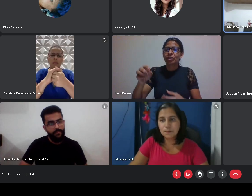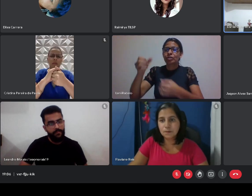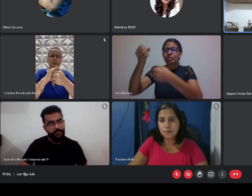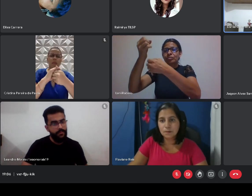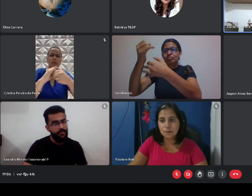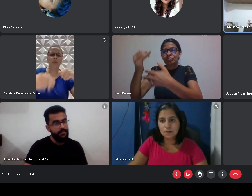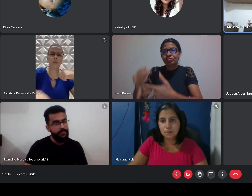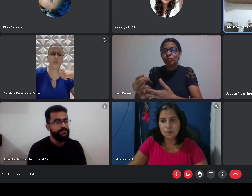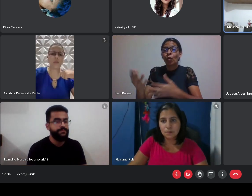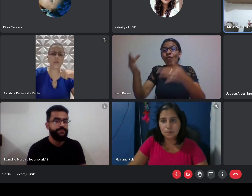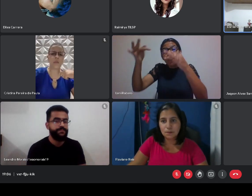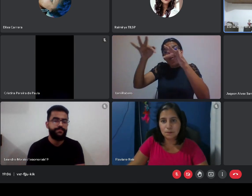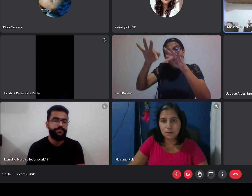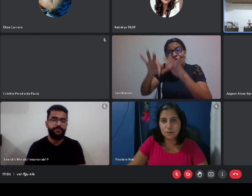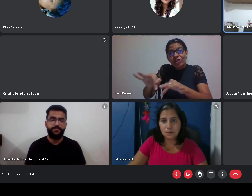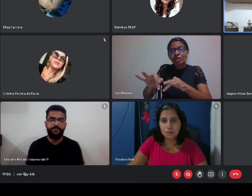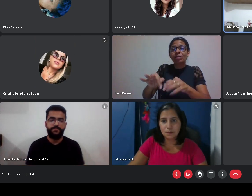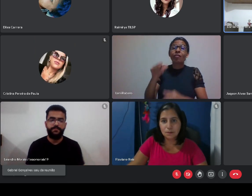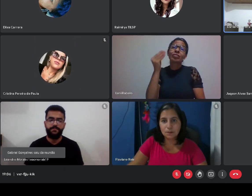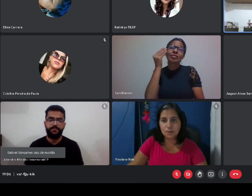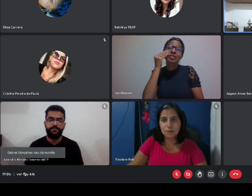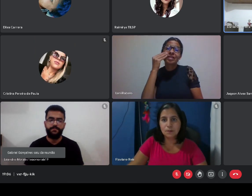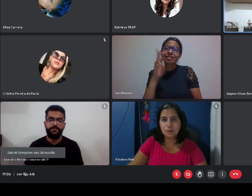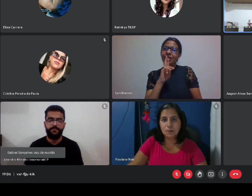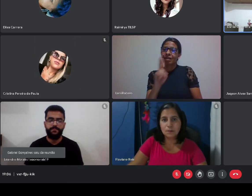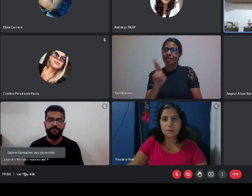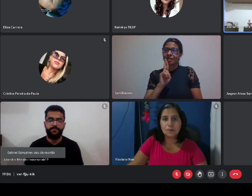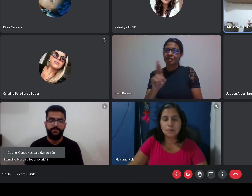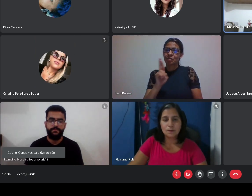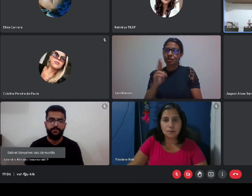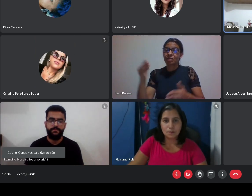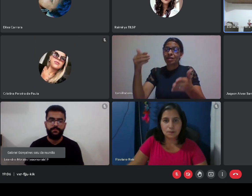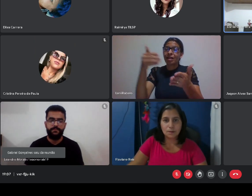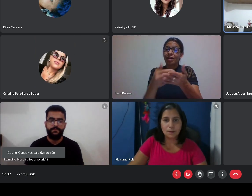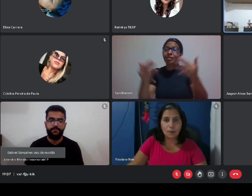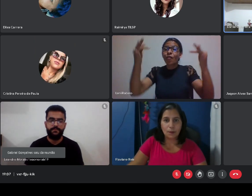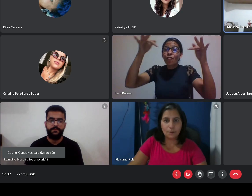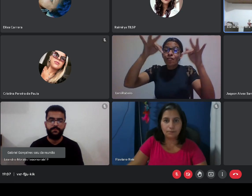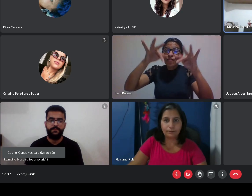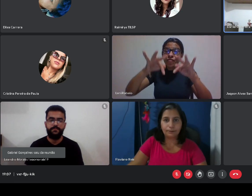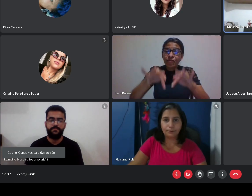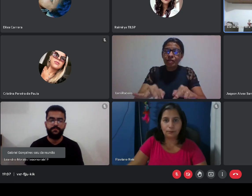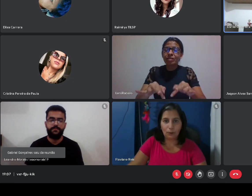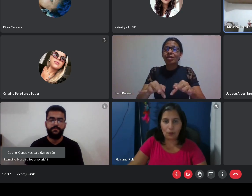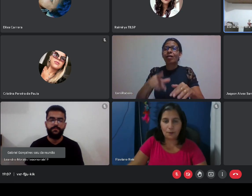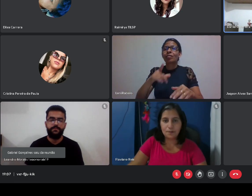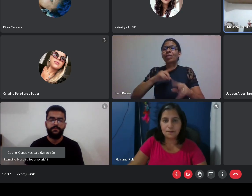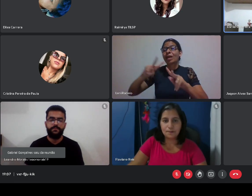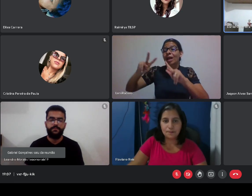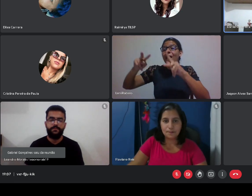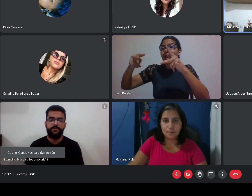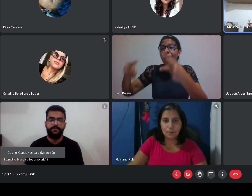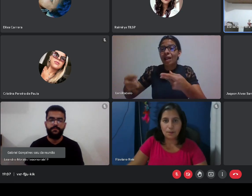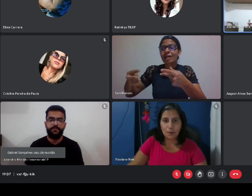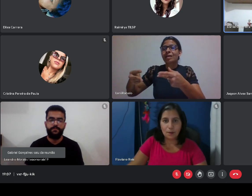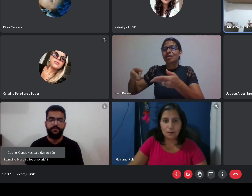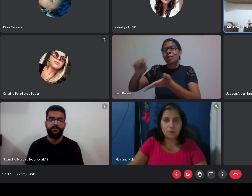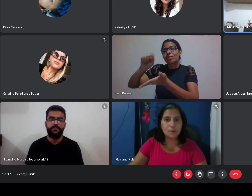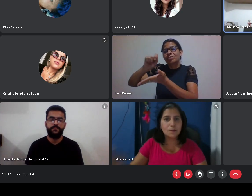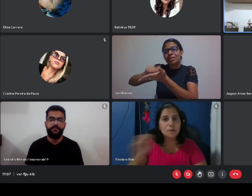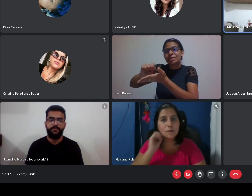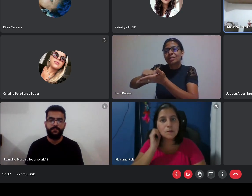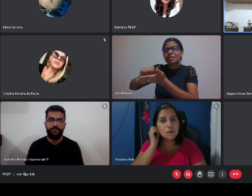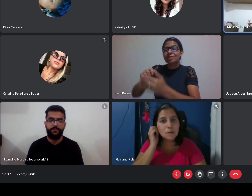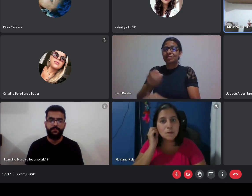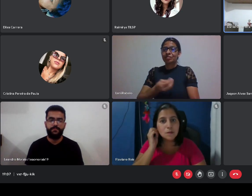tentando responder a todos. Até o final do encontro, nós também iremos disponibilizar um link para registro de frequência,